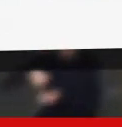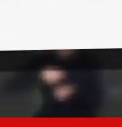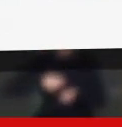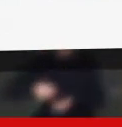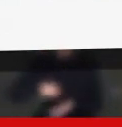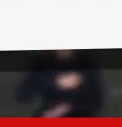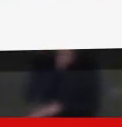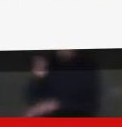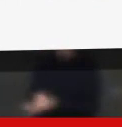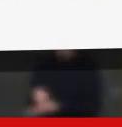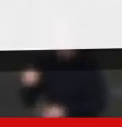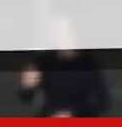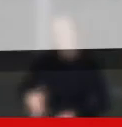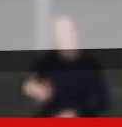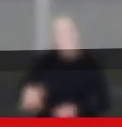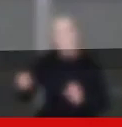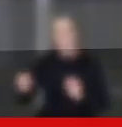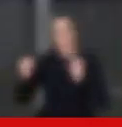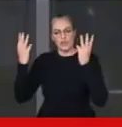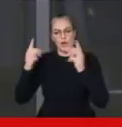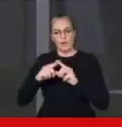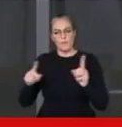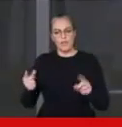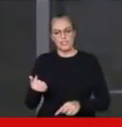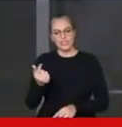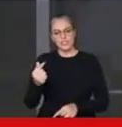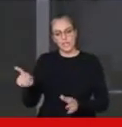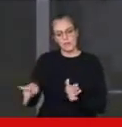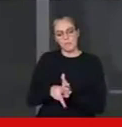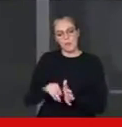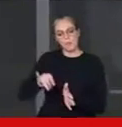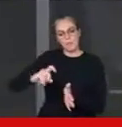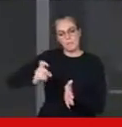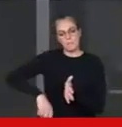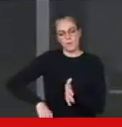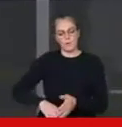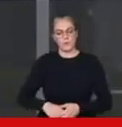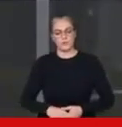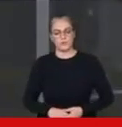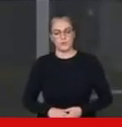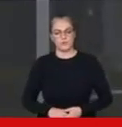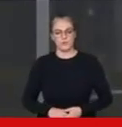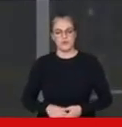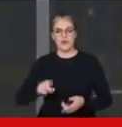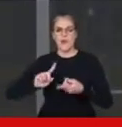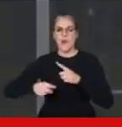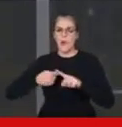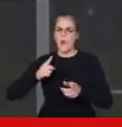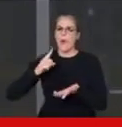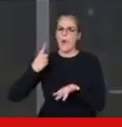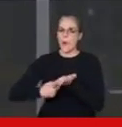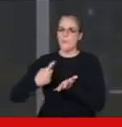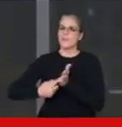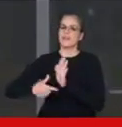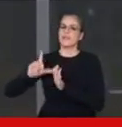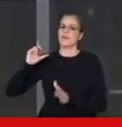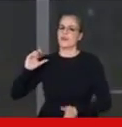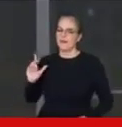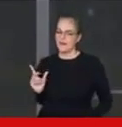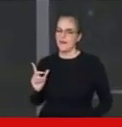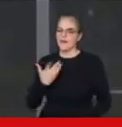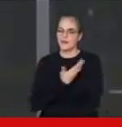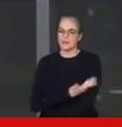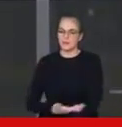por shows que são dinheiro de impostos. Tudo isso era combinado. Era aquela cultura